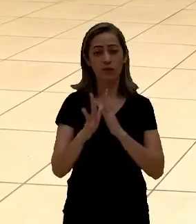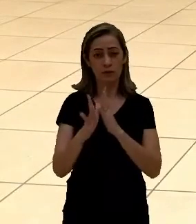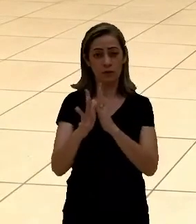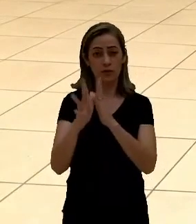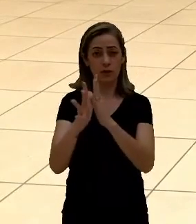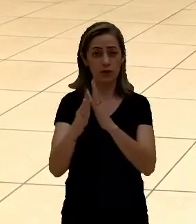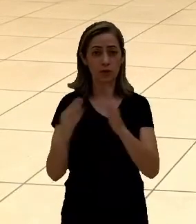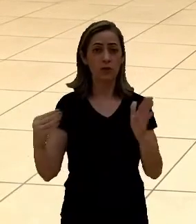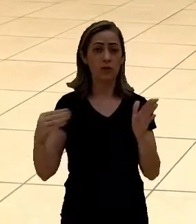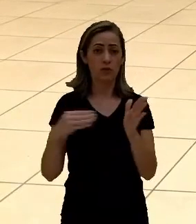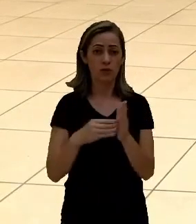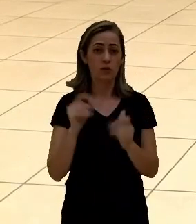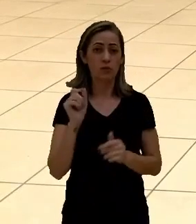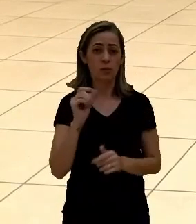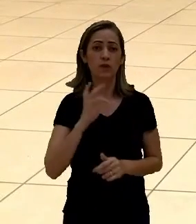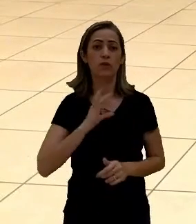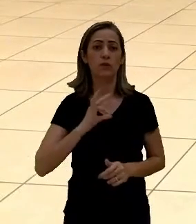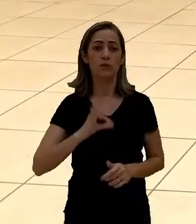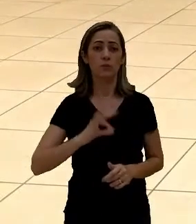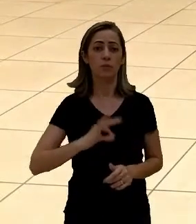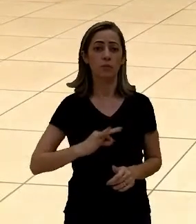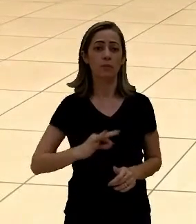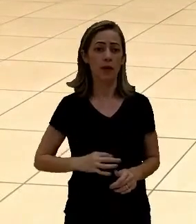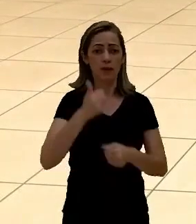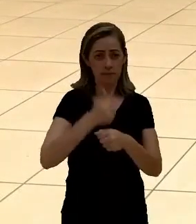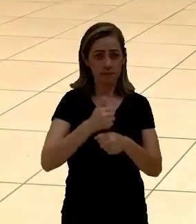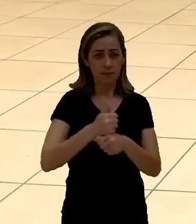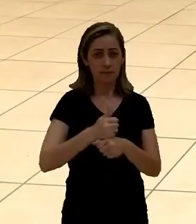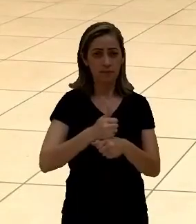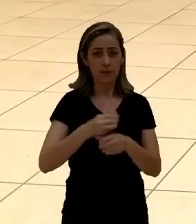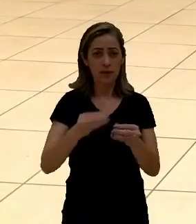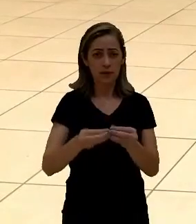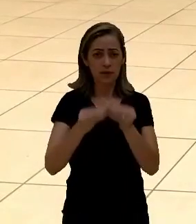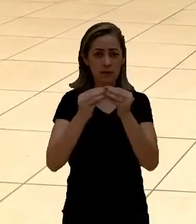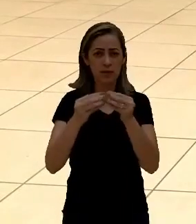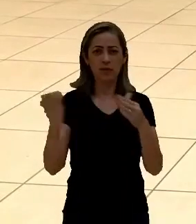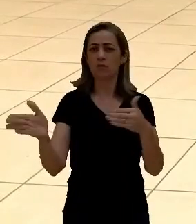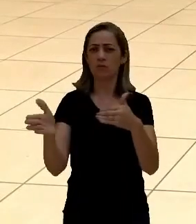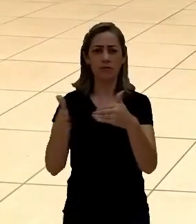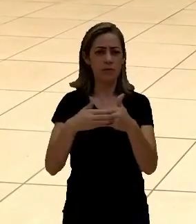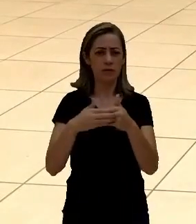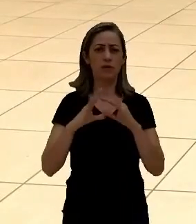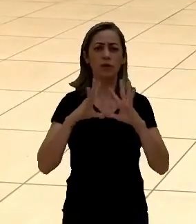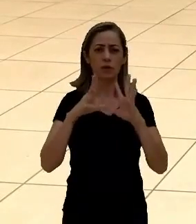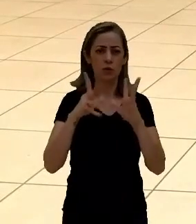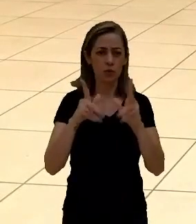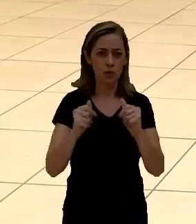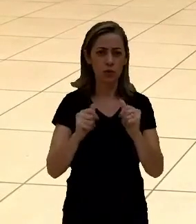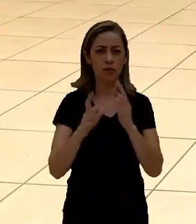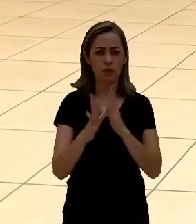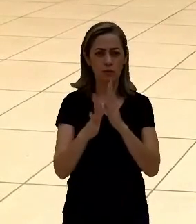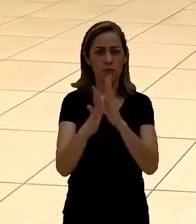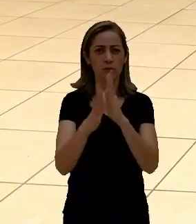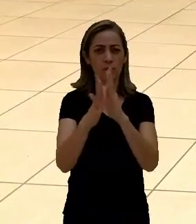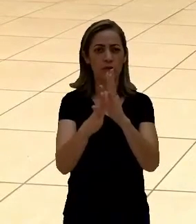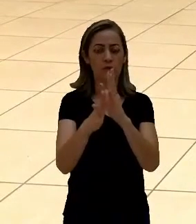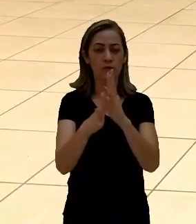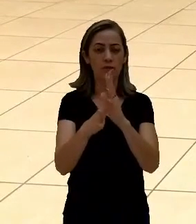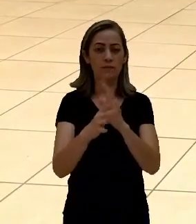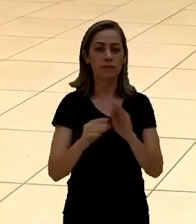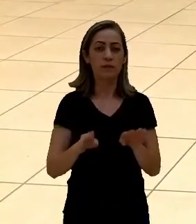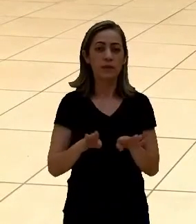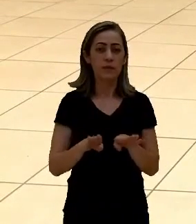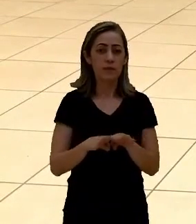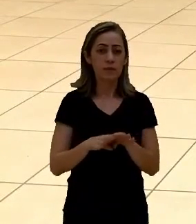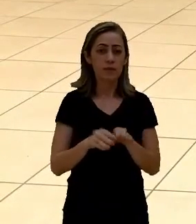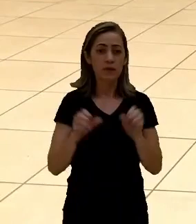o presidente da celebração por o presidente da celebração ele fecha ele encerra todas as processões e congrega toda a